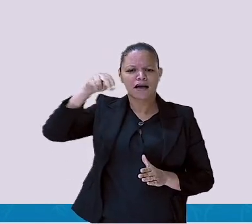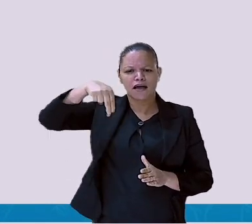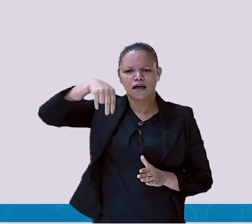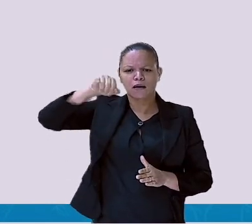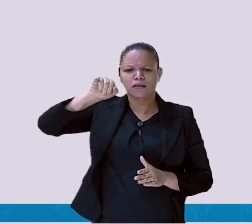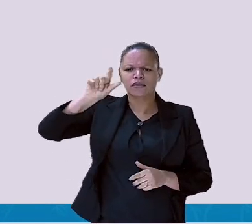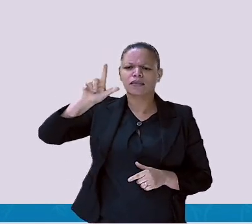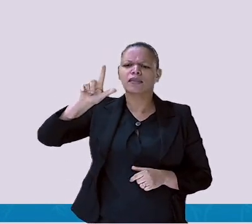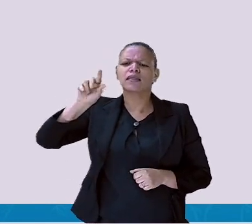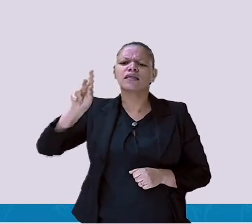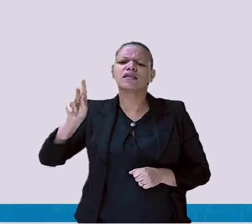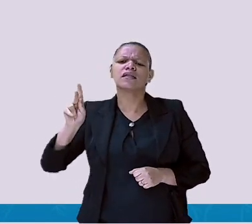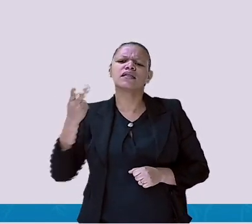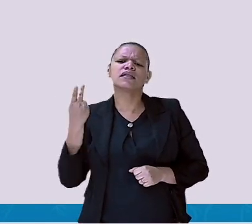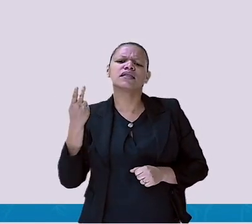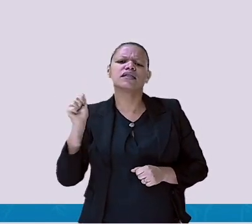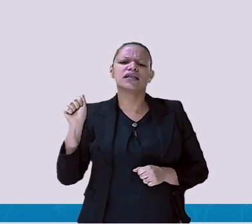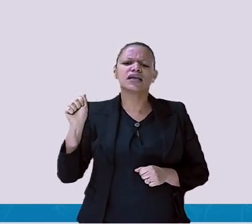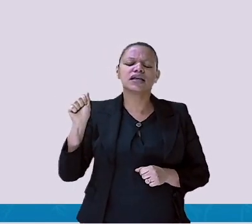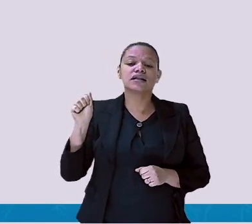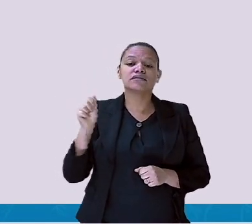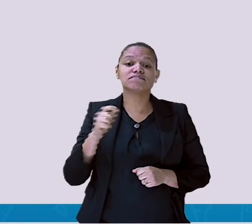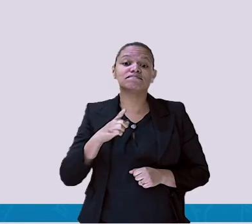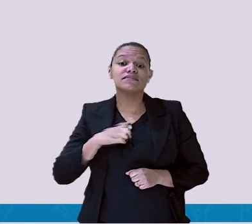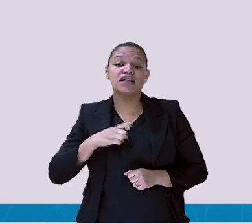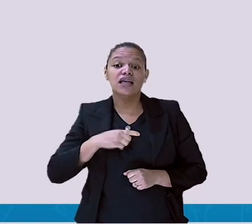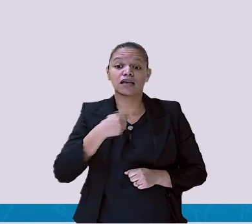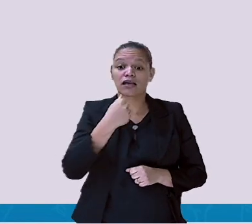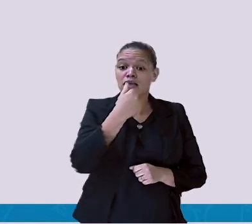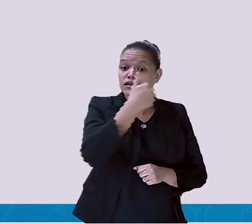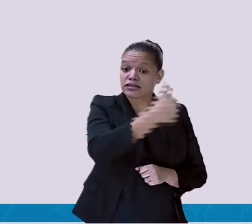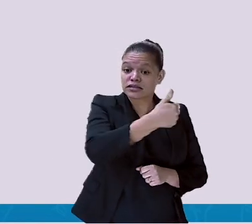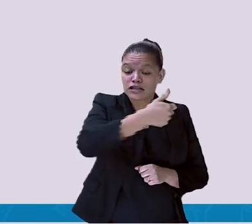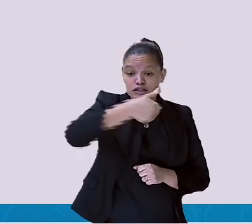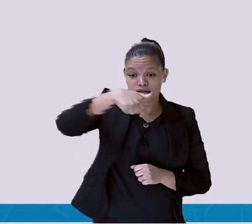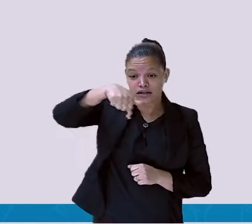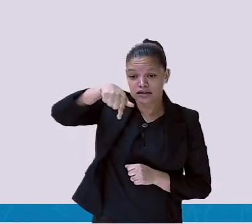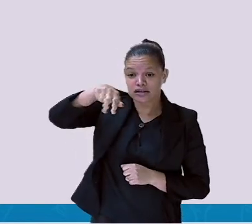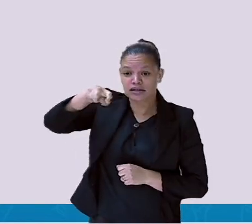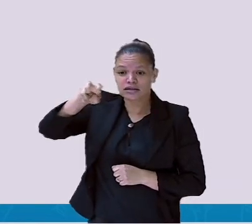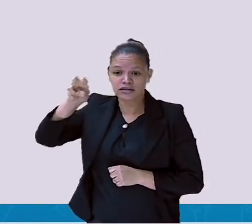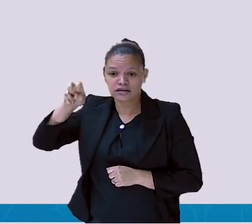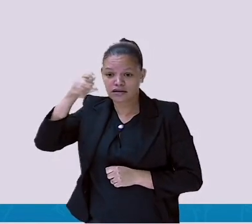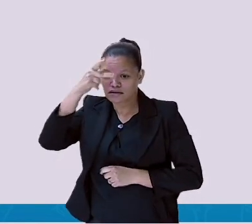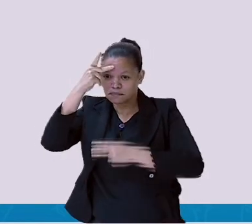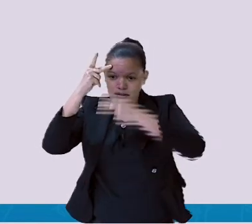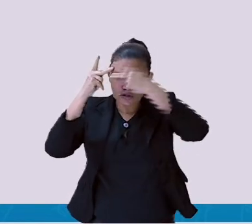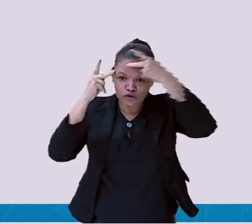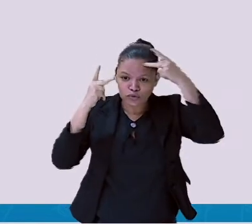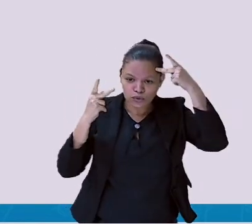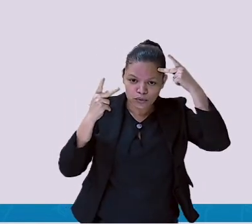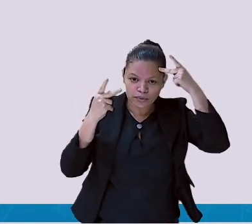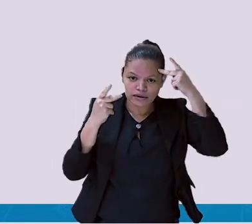baunilha, 175. 175 clientes preferem baunilha.